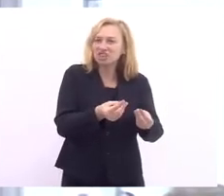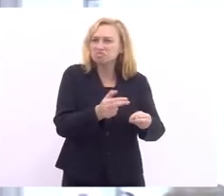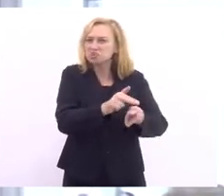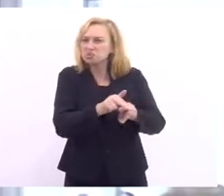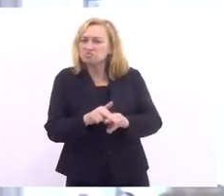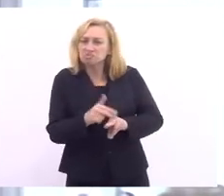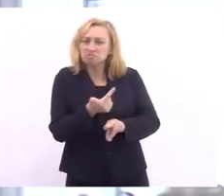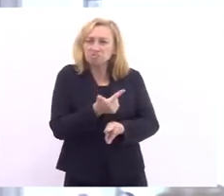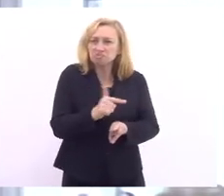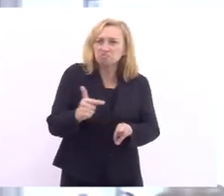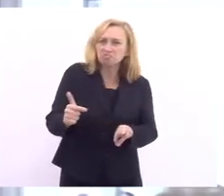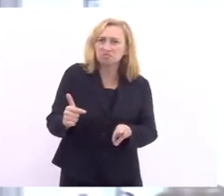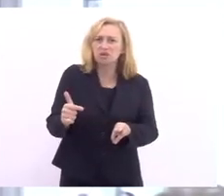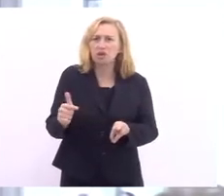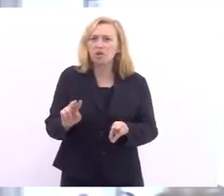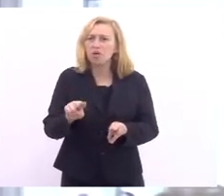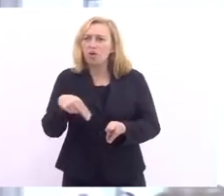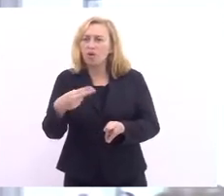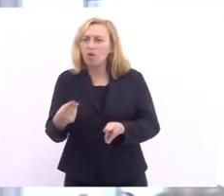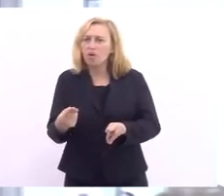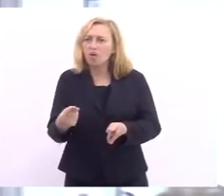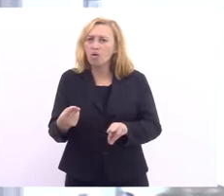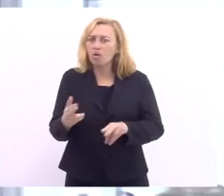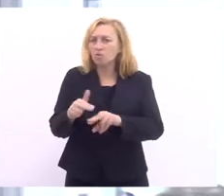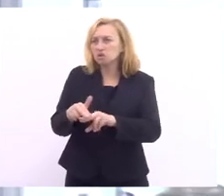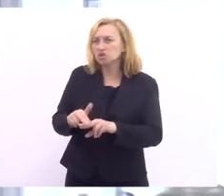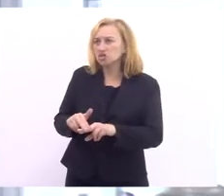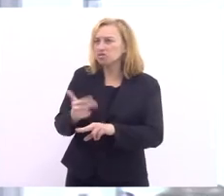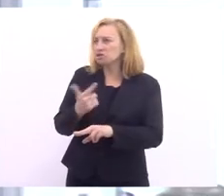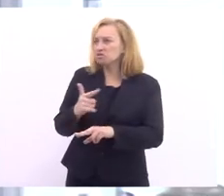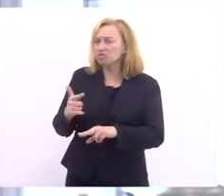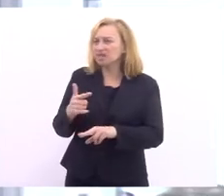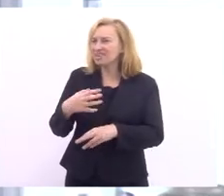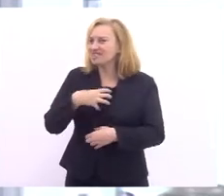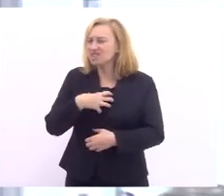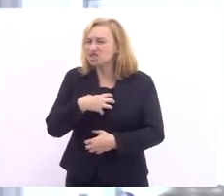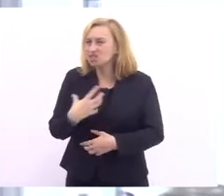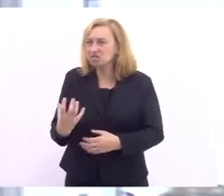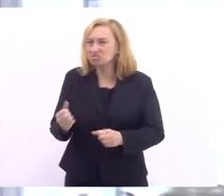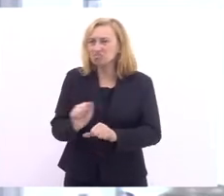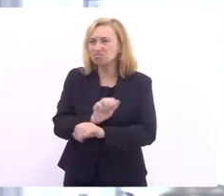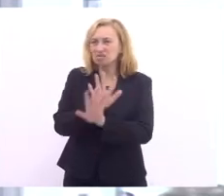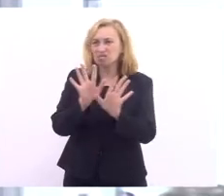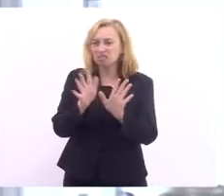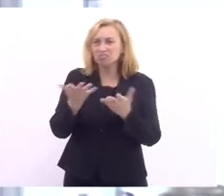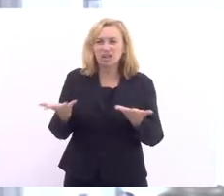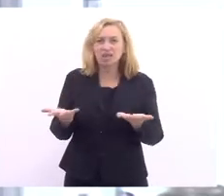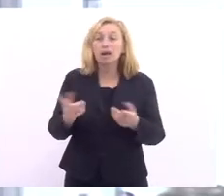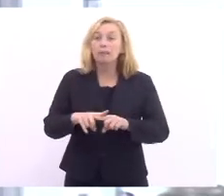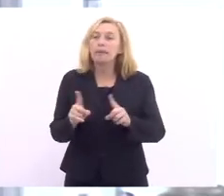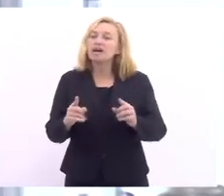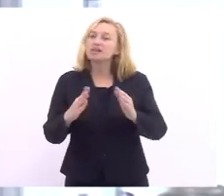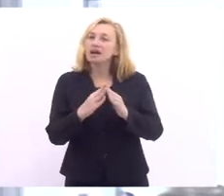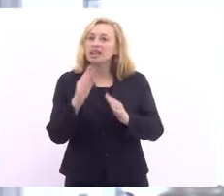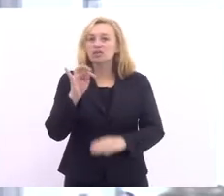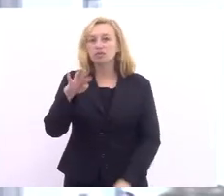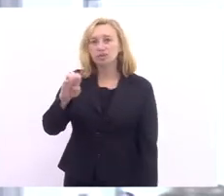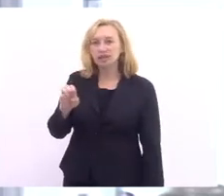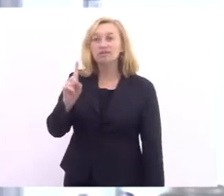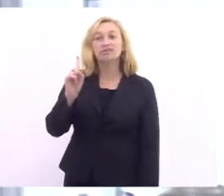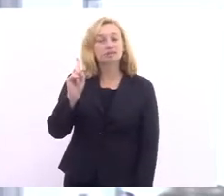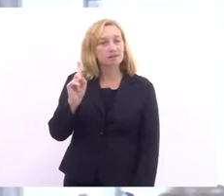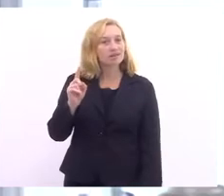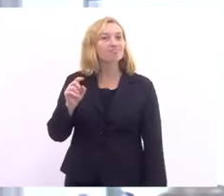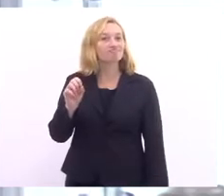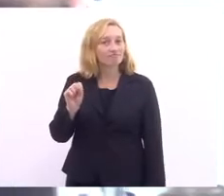razão ou por razões que não são justificáveis com clareza mas no caso da casa Fluminense e